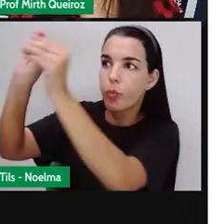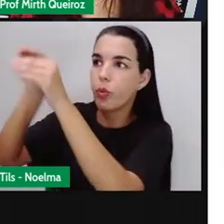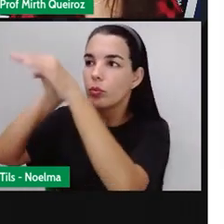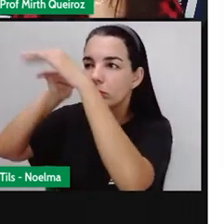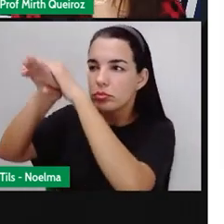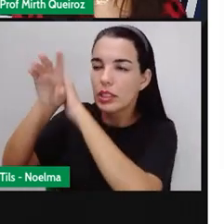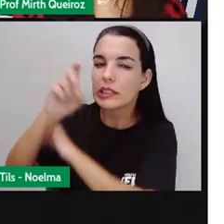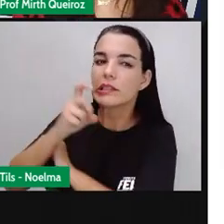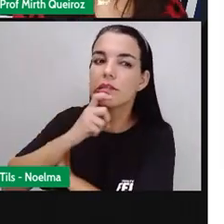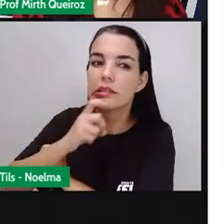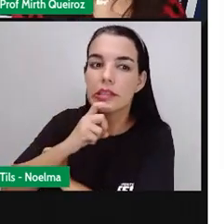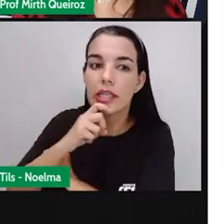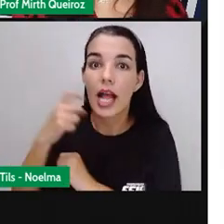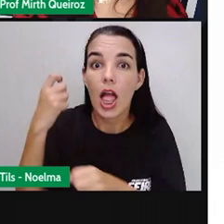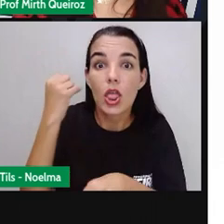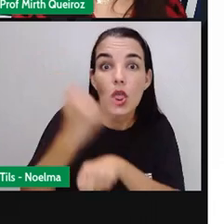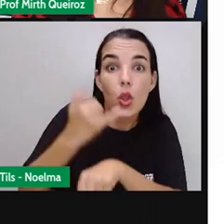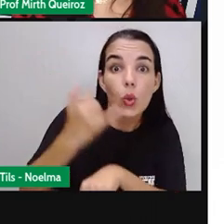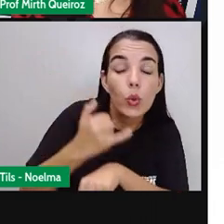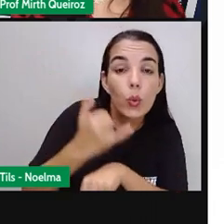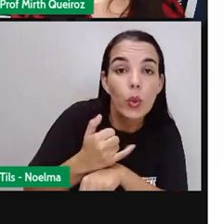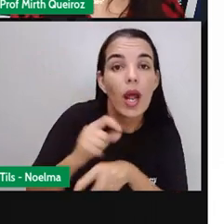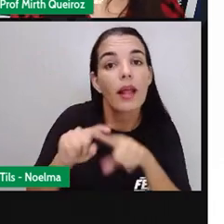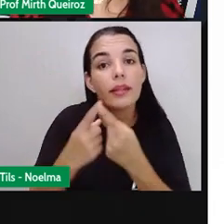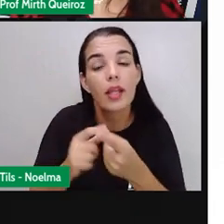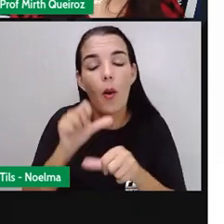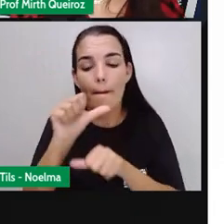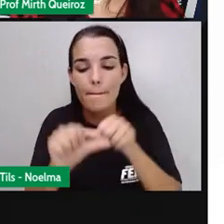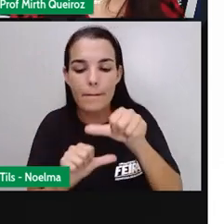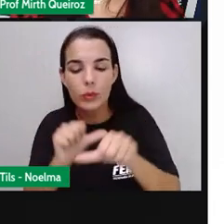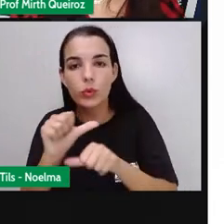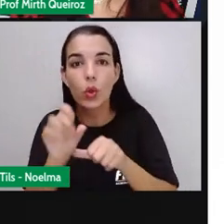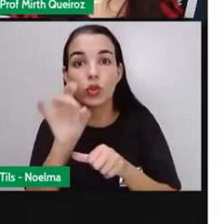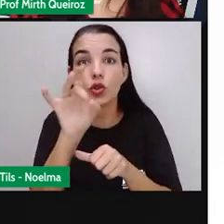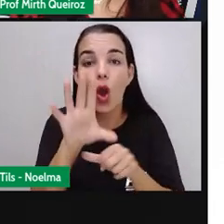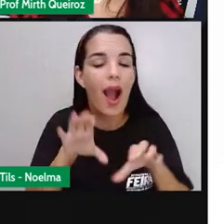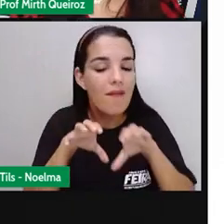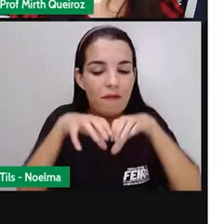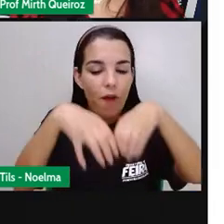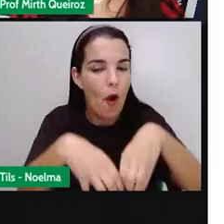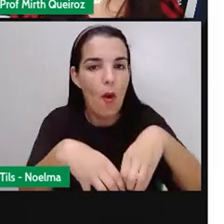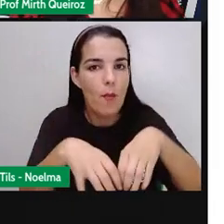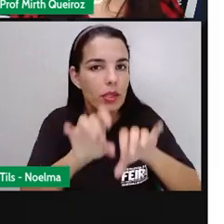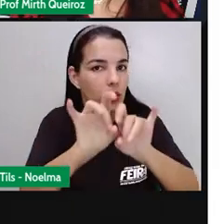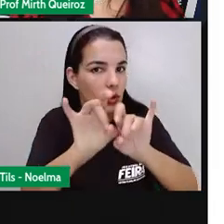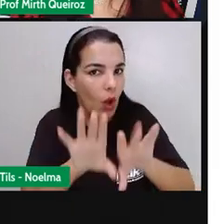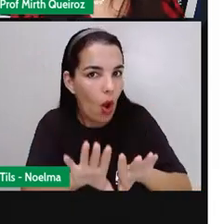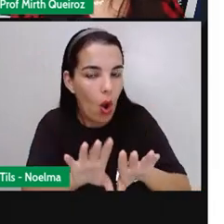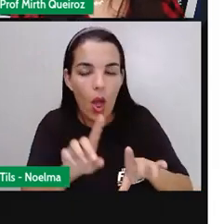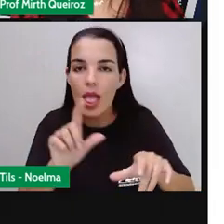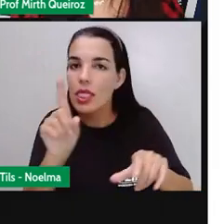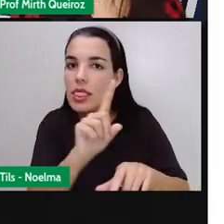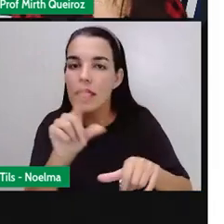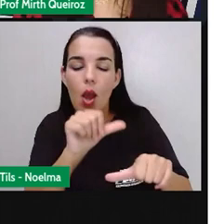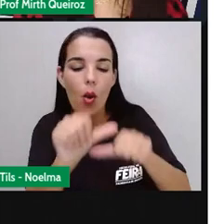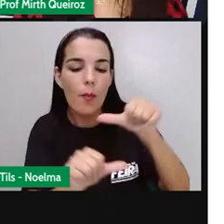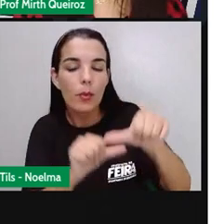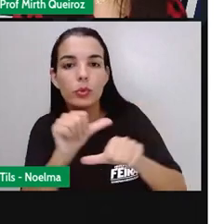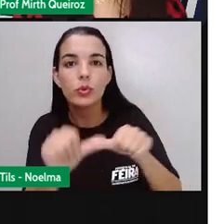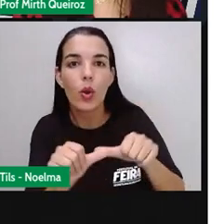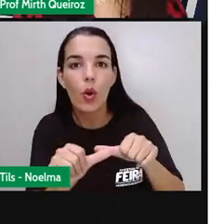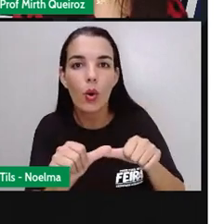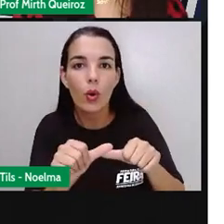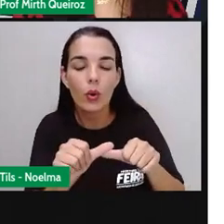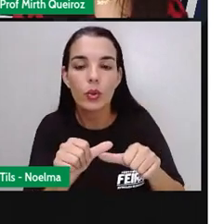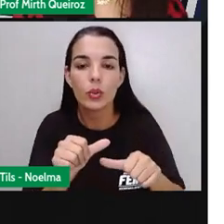gelo, né? Então, mudou-se o estado físico dessa água. Houve uma transformação física. Já